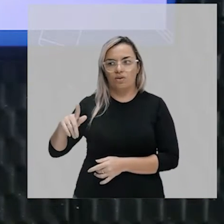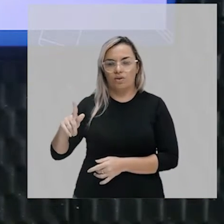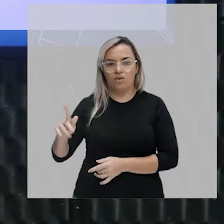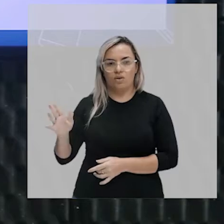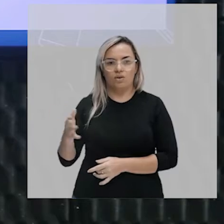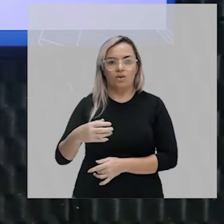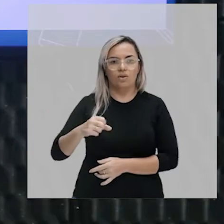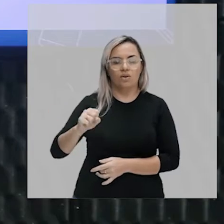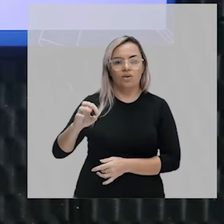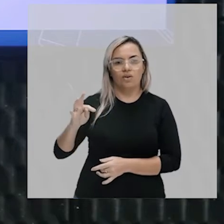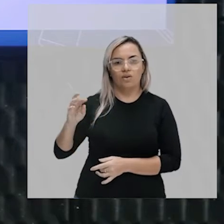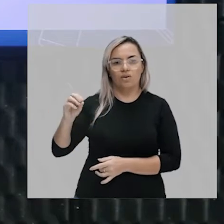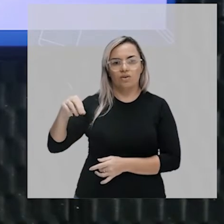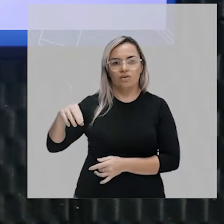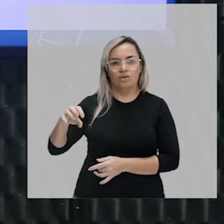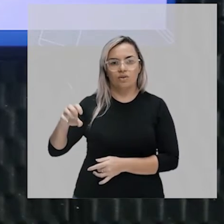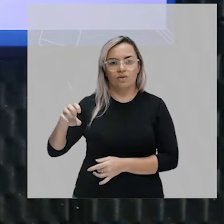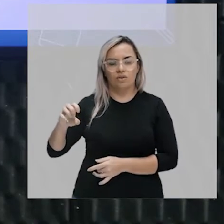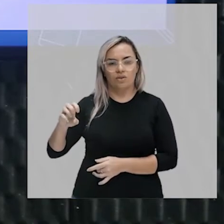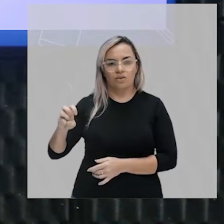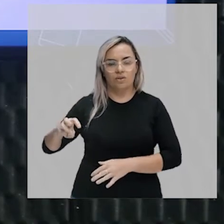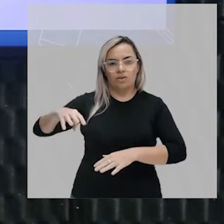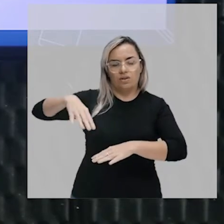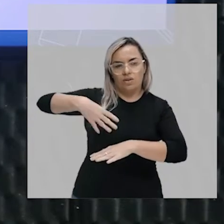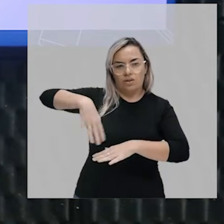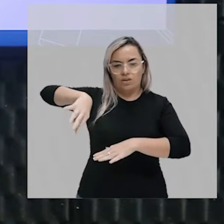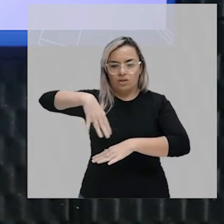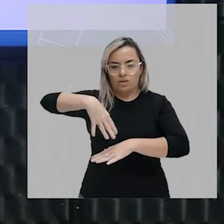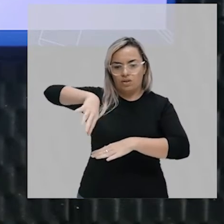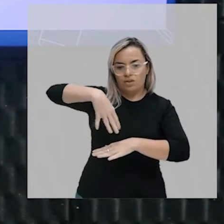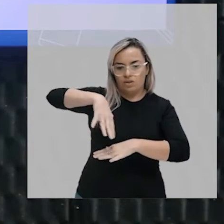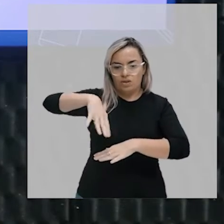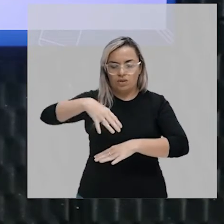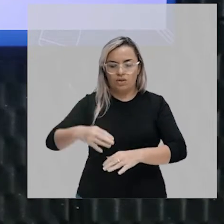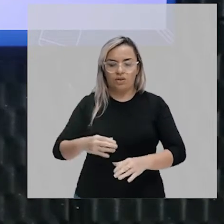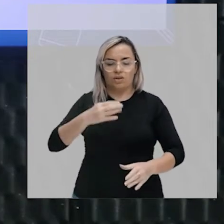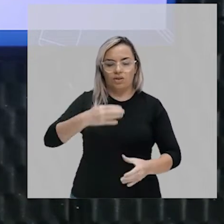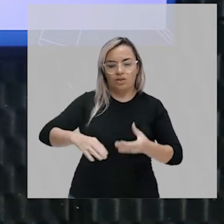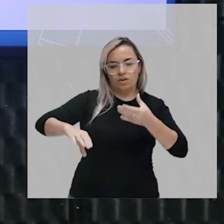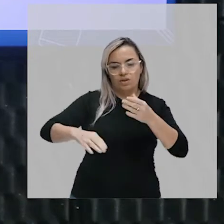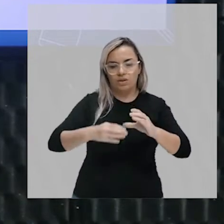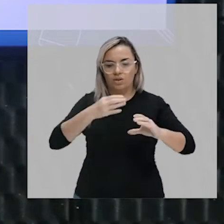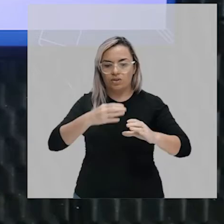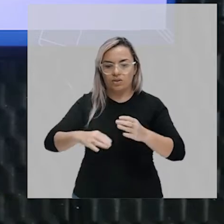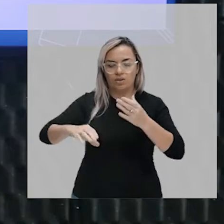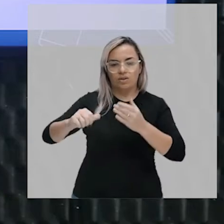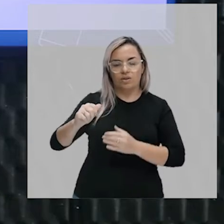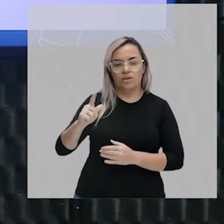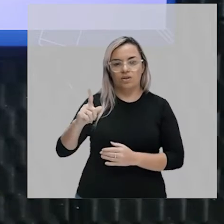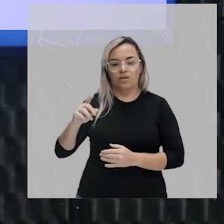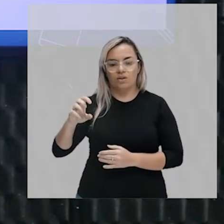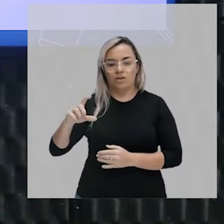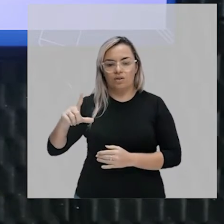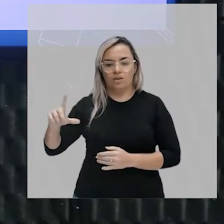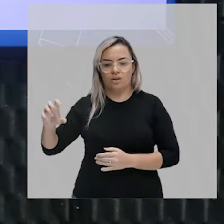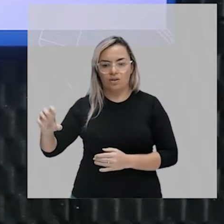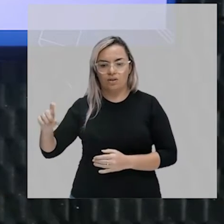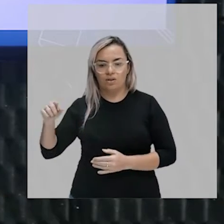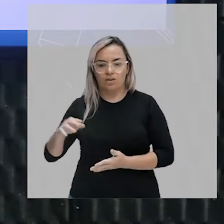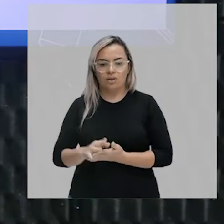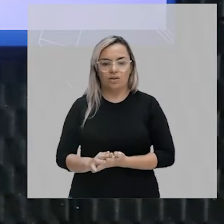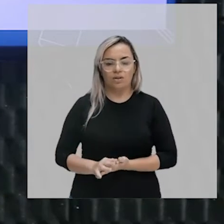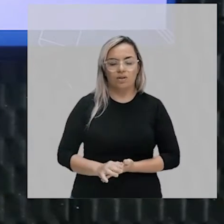que são bandas britânicas e tem cantores como Adele Queen também foi uma banda que há alguns anos atrás